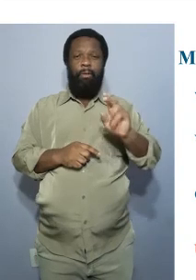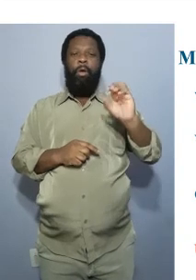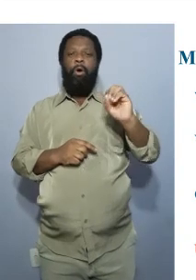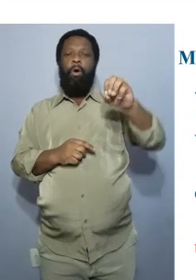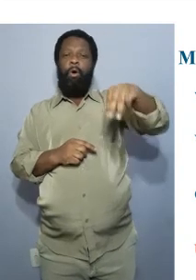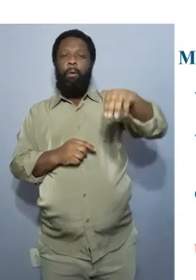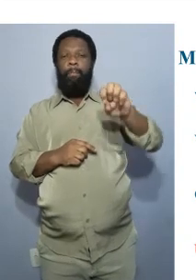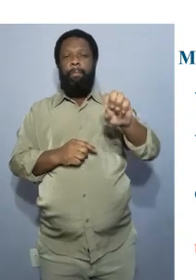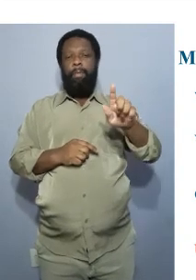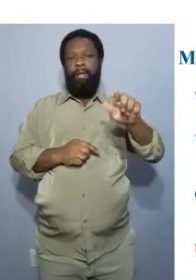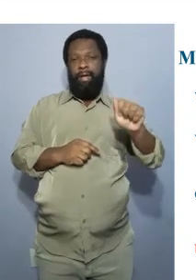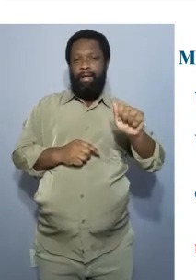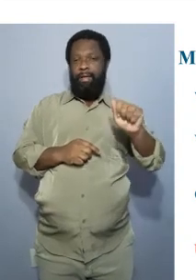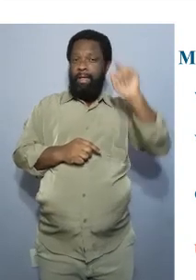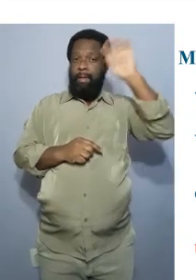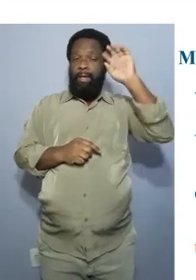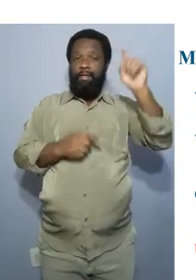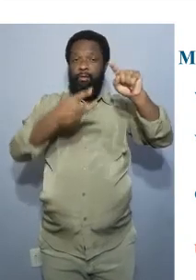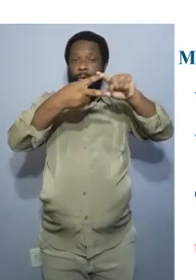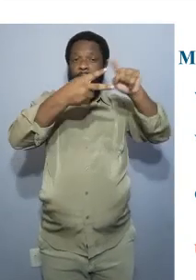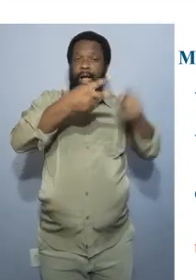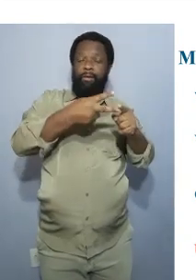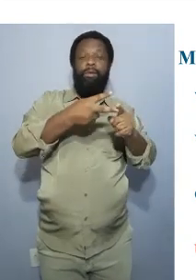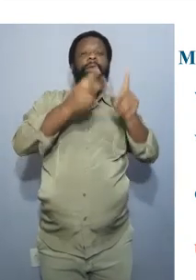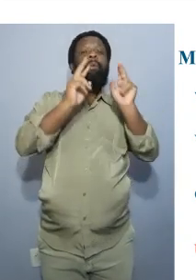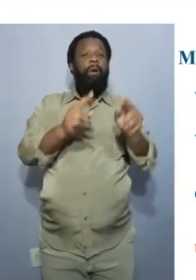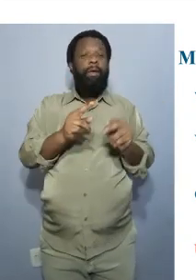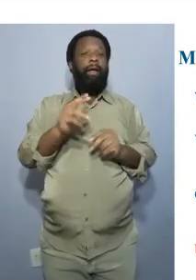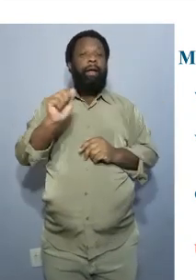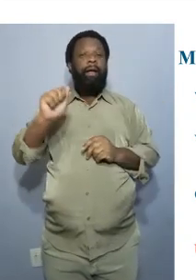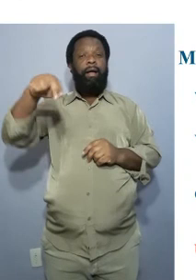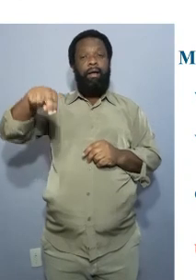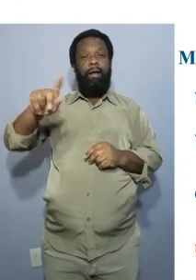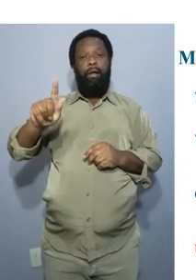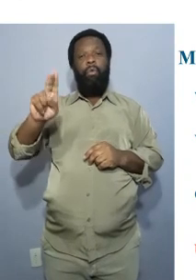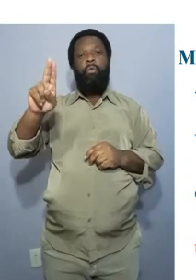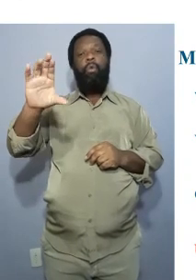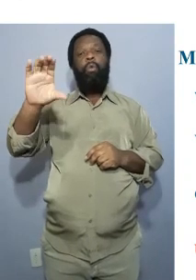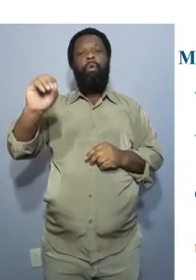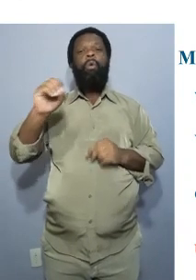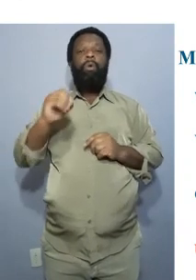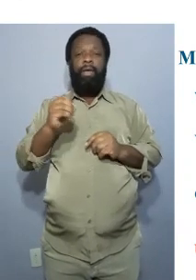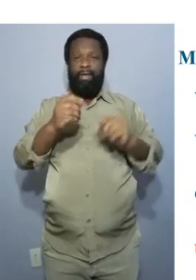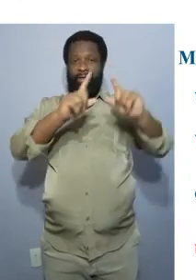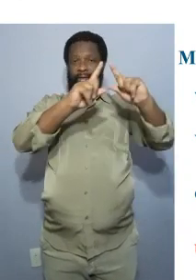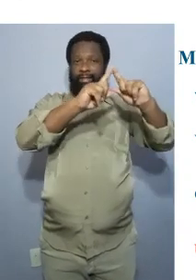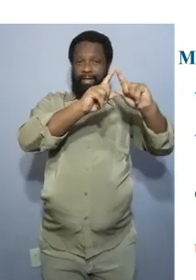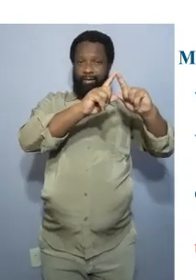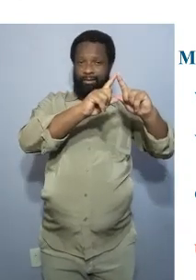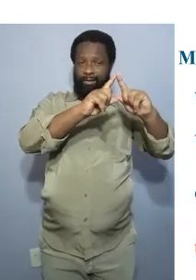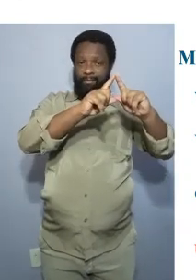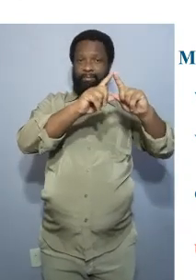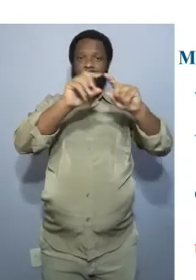no deslocamento linear, né, nesse arco, a gente vai pensar no ângulo. E aí, vai ser Δθ sobre ΔT. Uma observação é